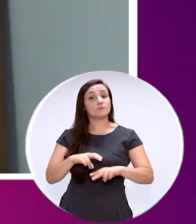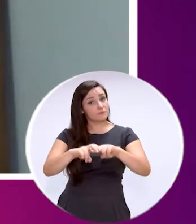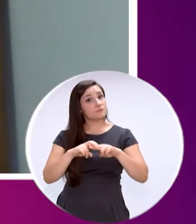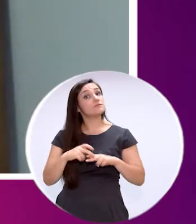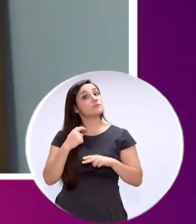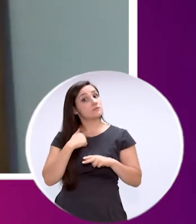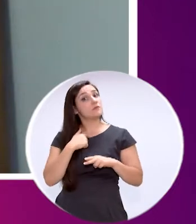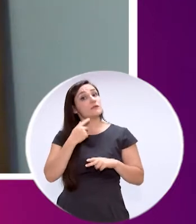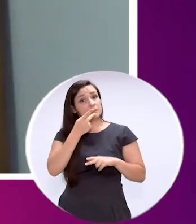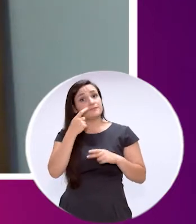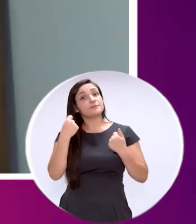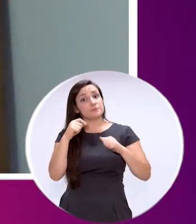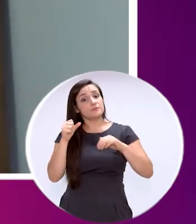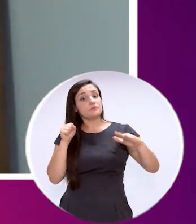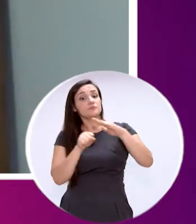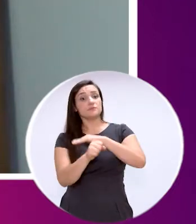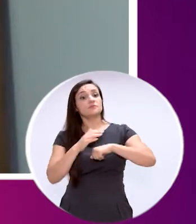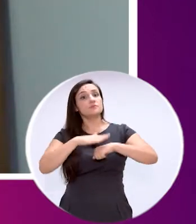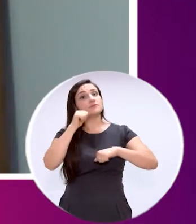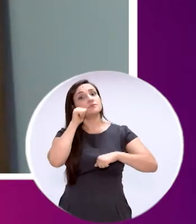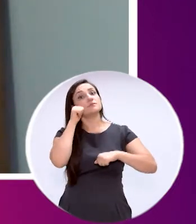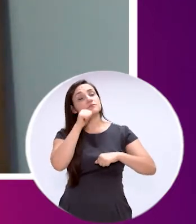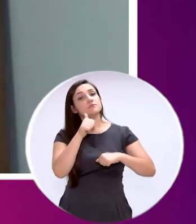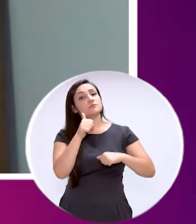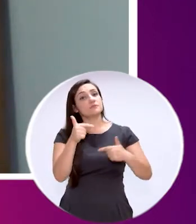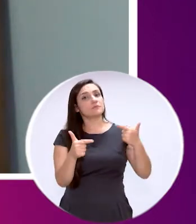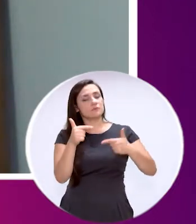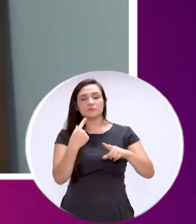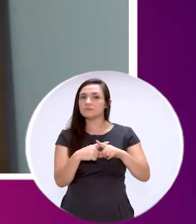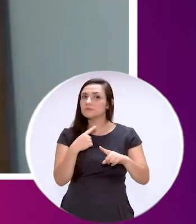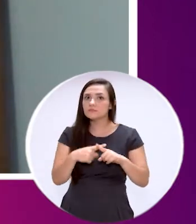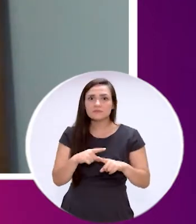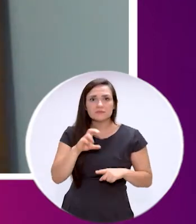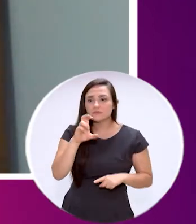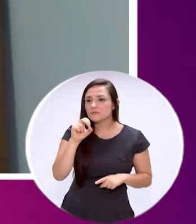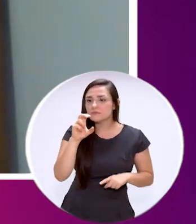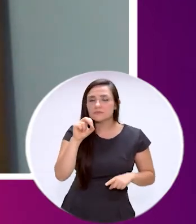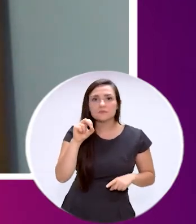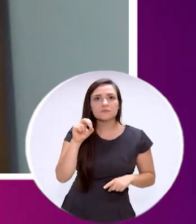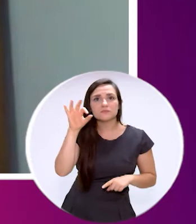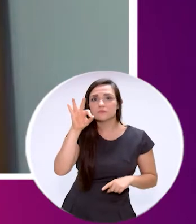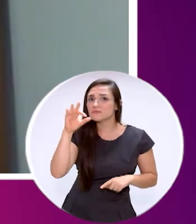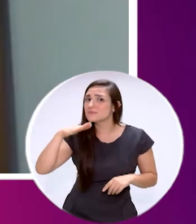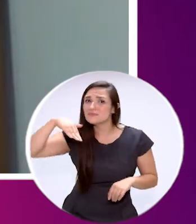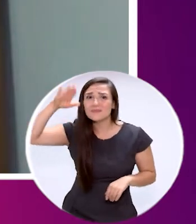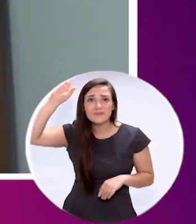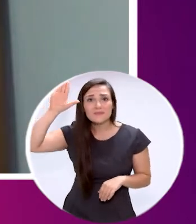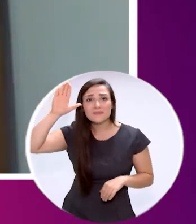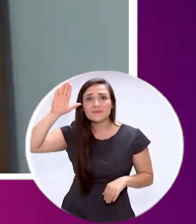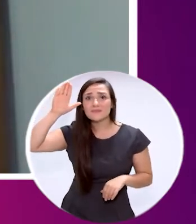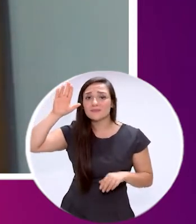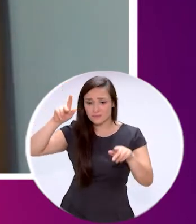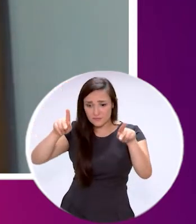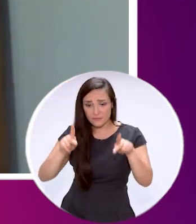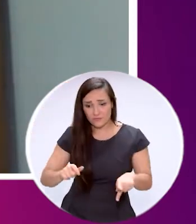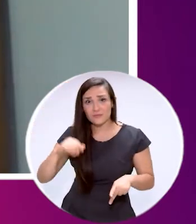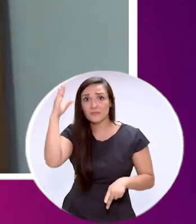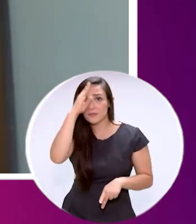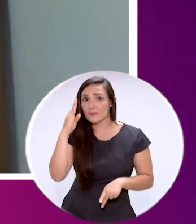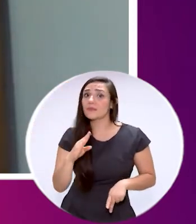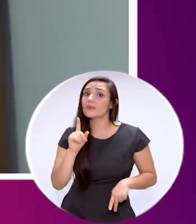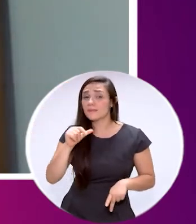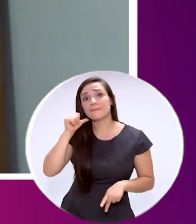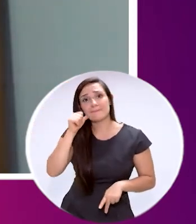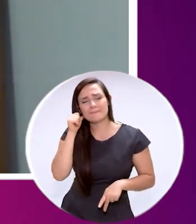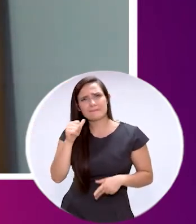mais mulheres na política, porque mais de 50% da população é mulher, e porque a democracia foi feita para ser